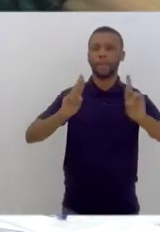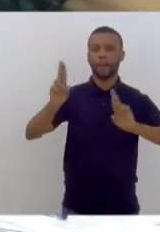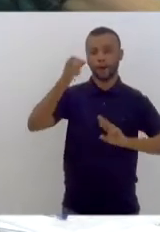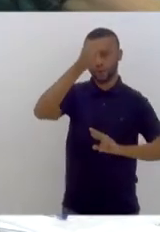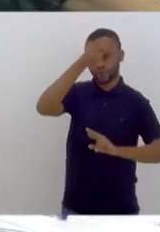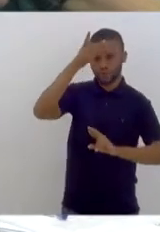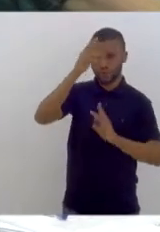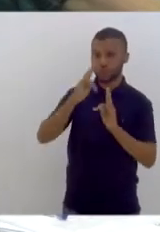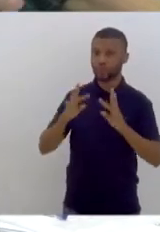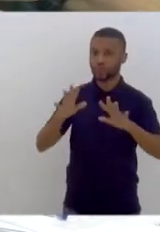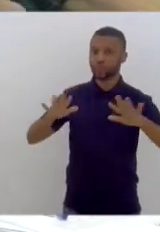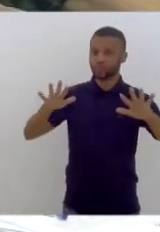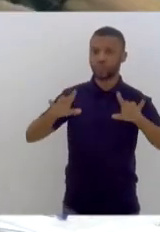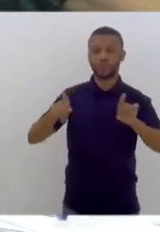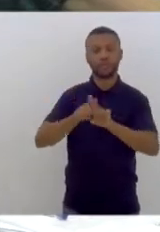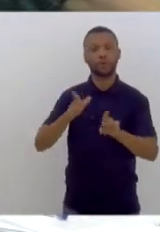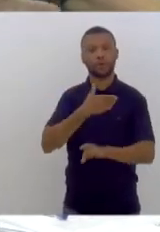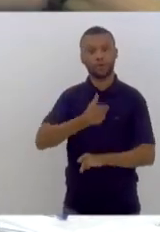municípios.